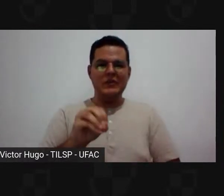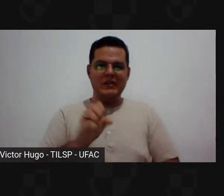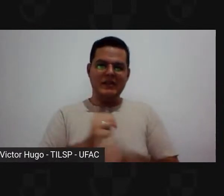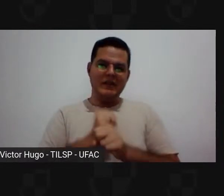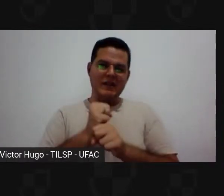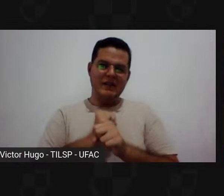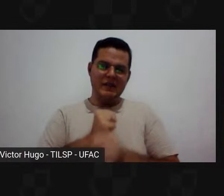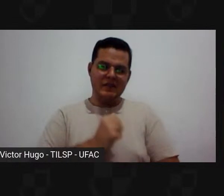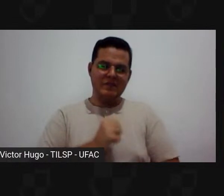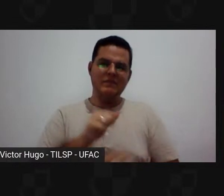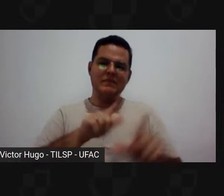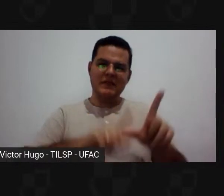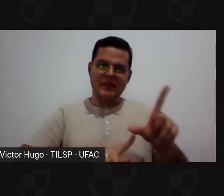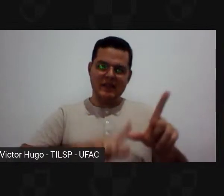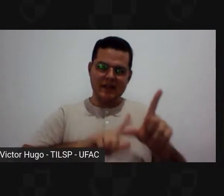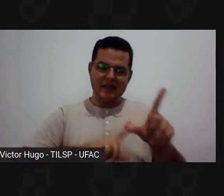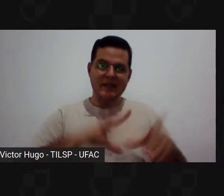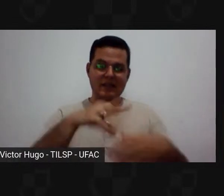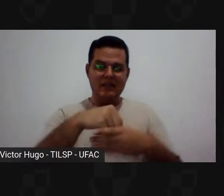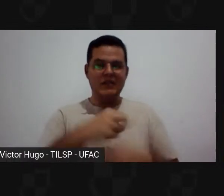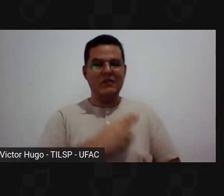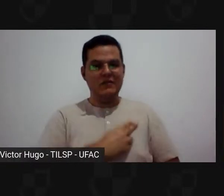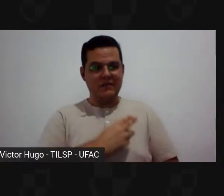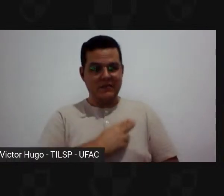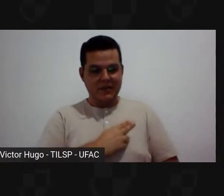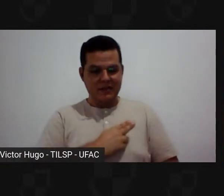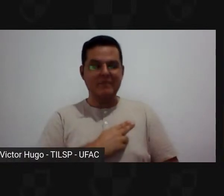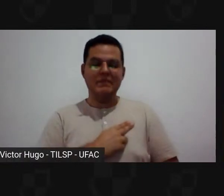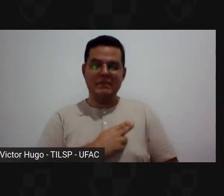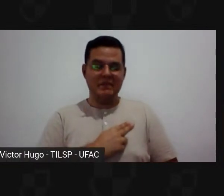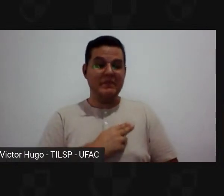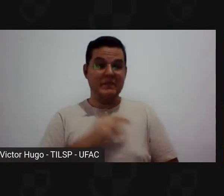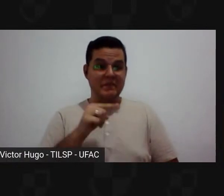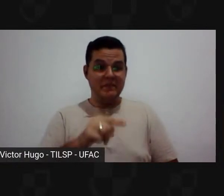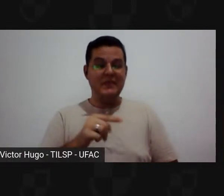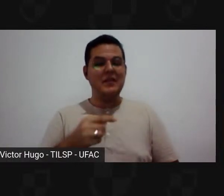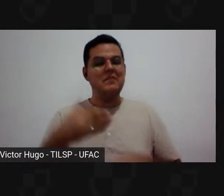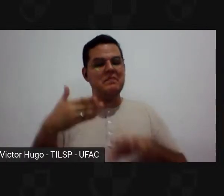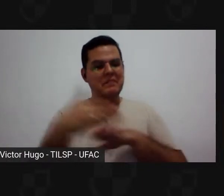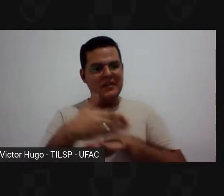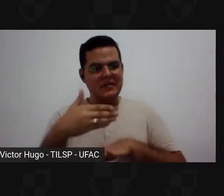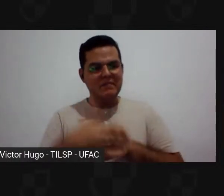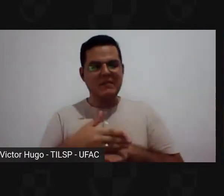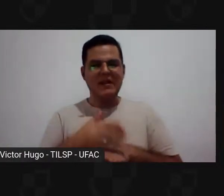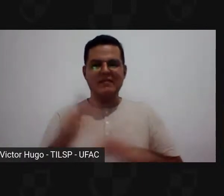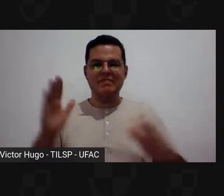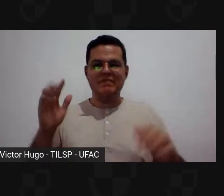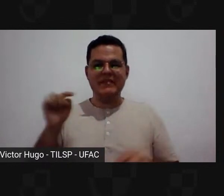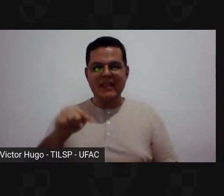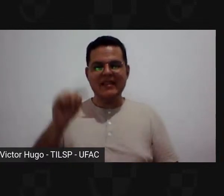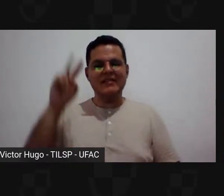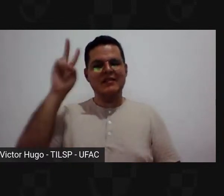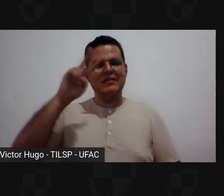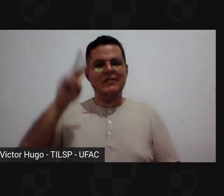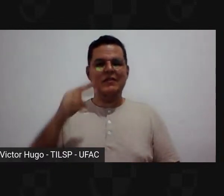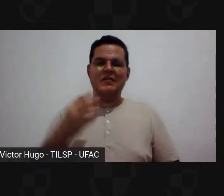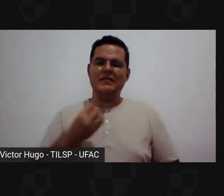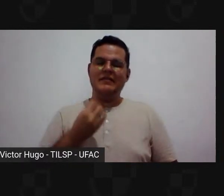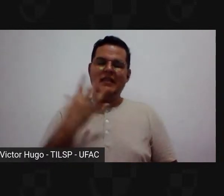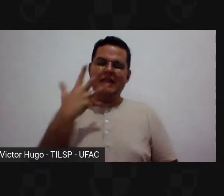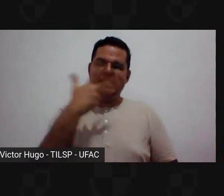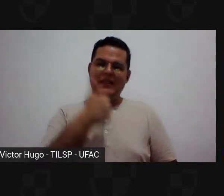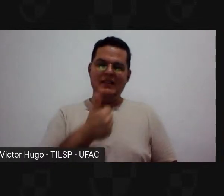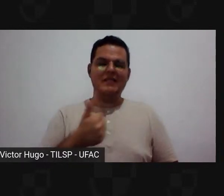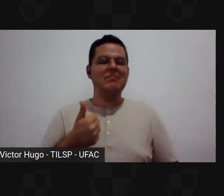poder falar um pouquinho dessa história tão bonita é uma honra muito grande. É